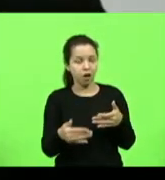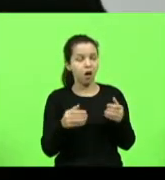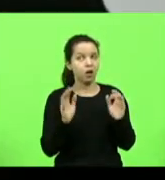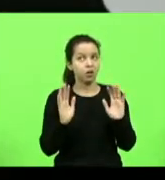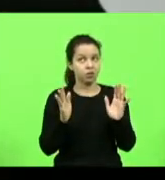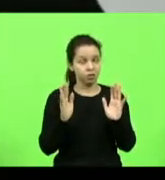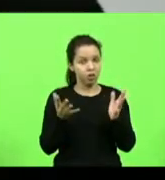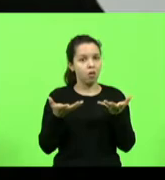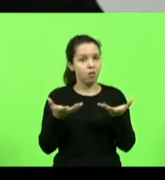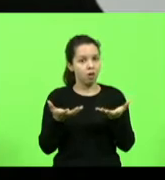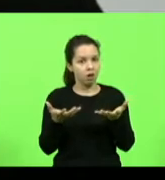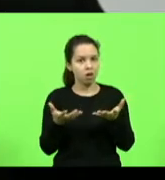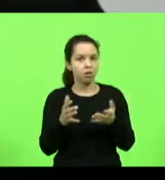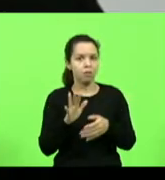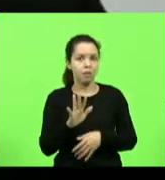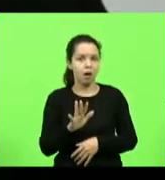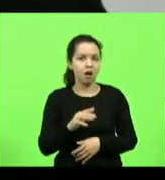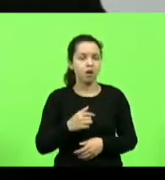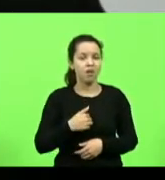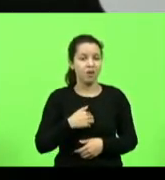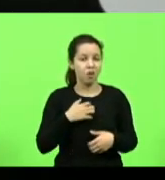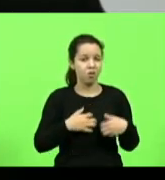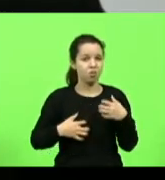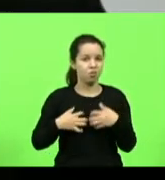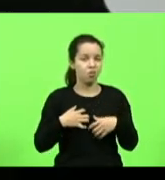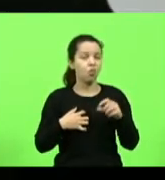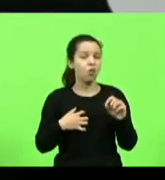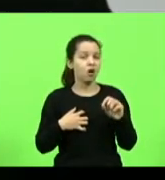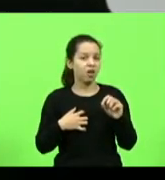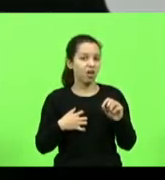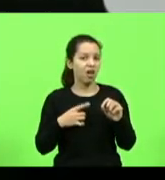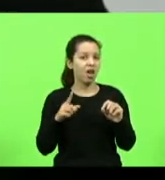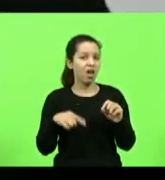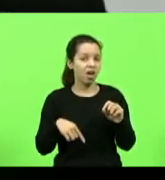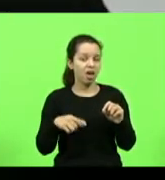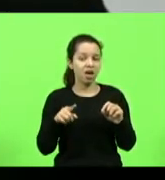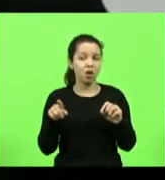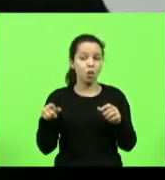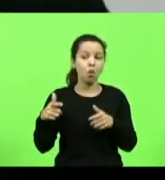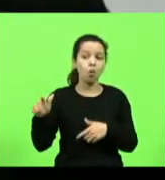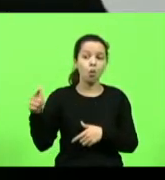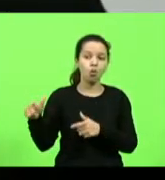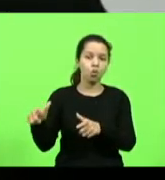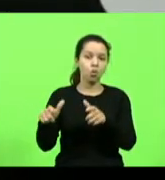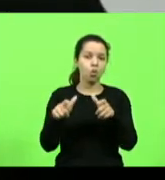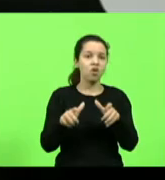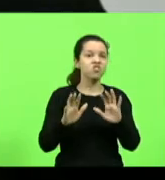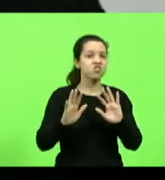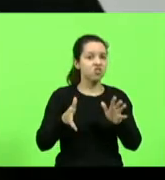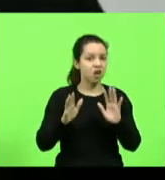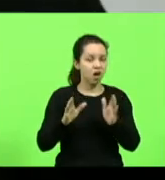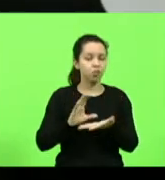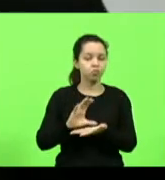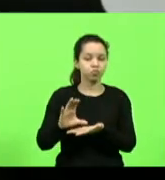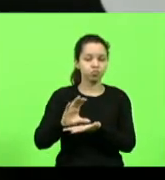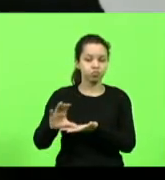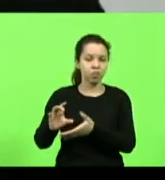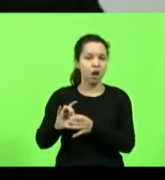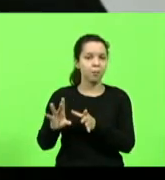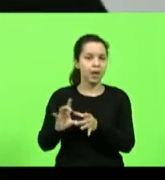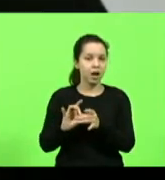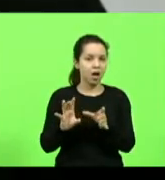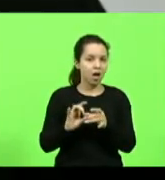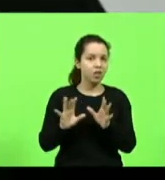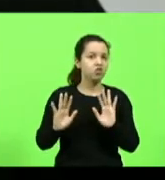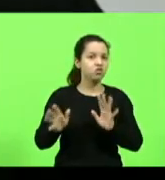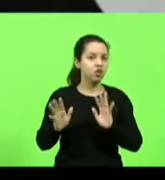que me agonia é essa questão de que outras regiões já foram prestigiadas, outras regiões já foram liberadas